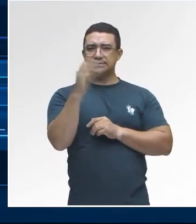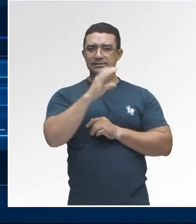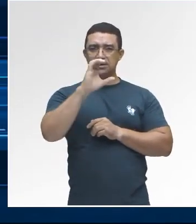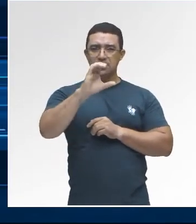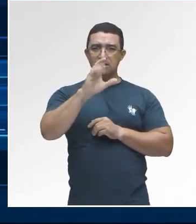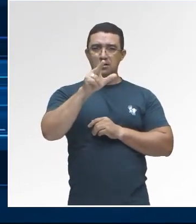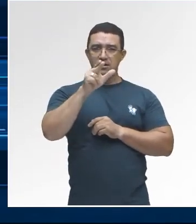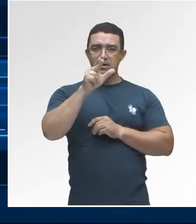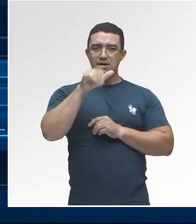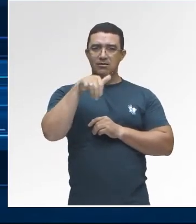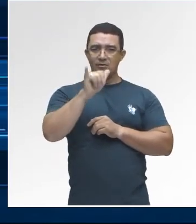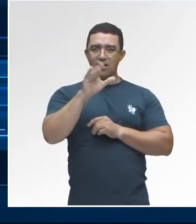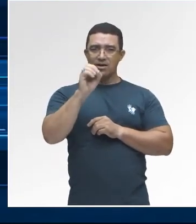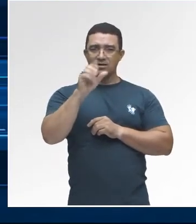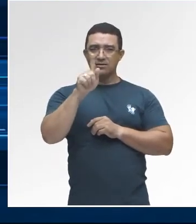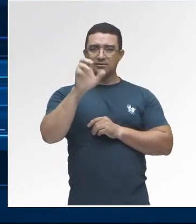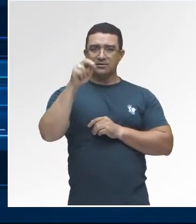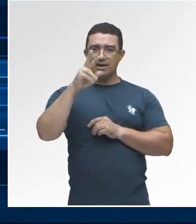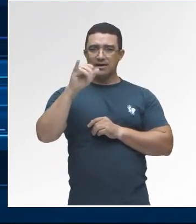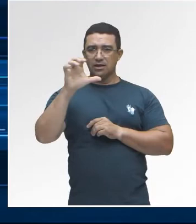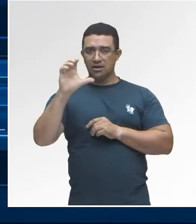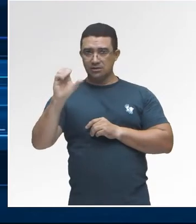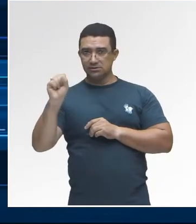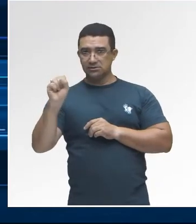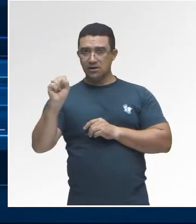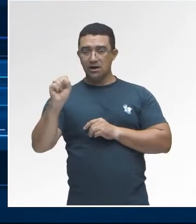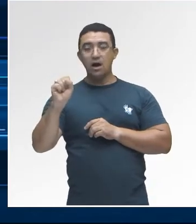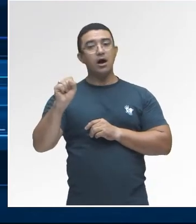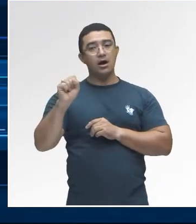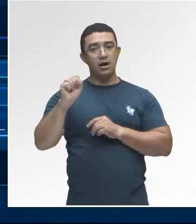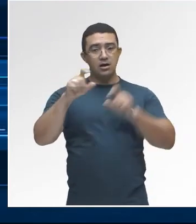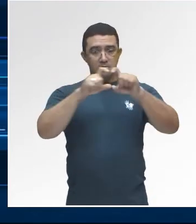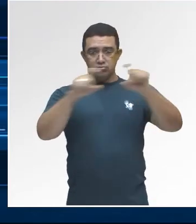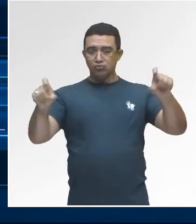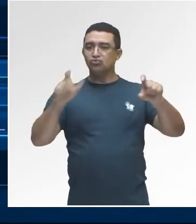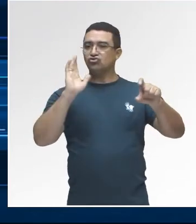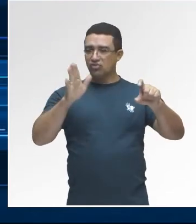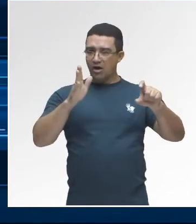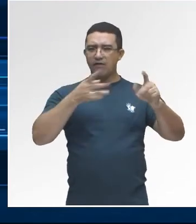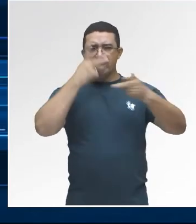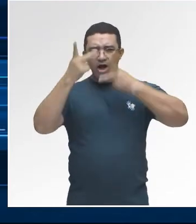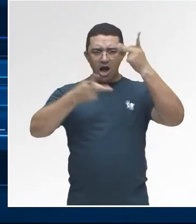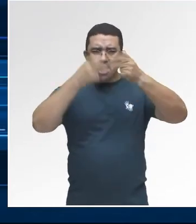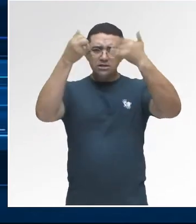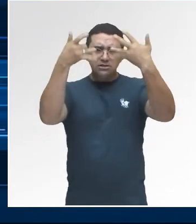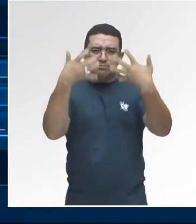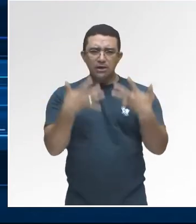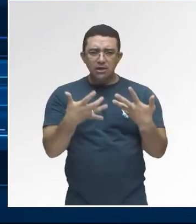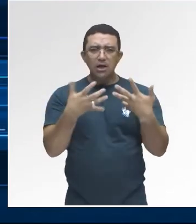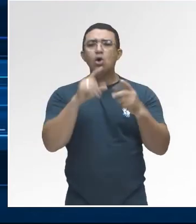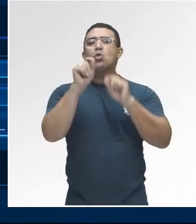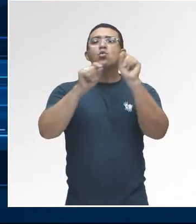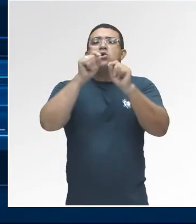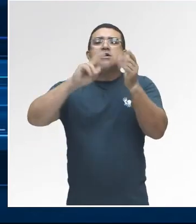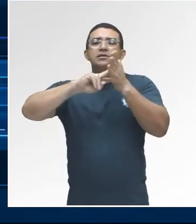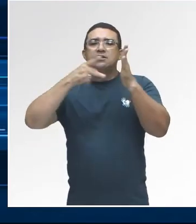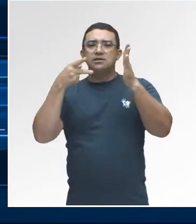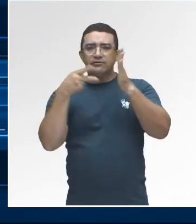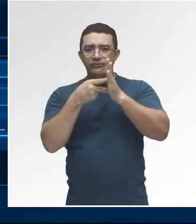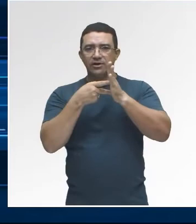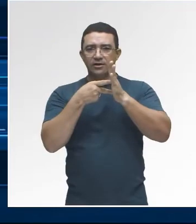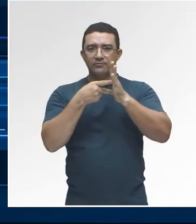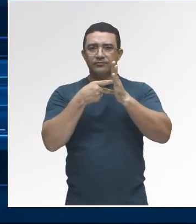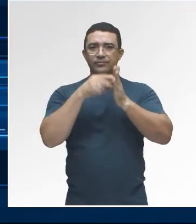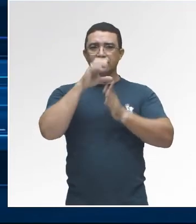a definição, logo no primeiro parágrafo. E o resto do texto vai explicar um pouquinho mais sobre o que é criogenia, o que